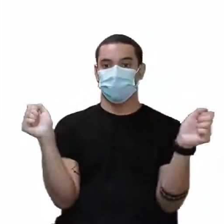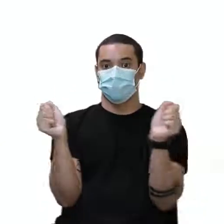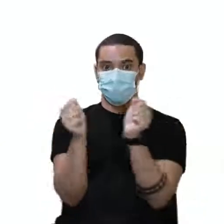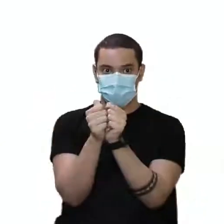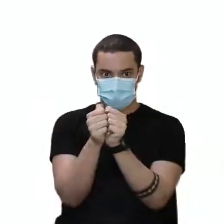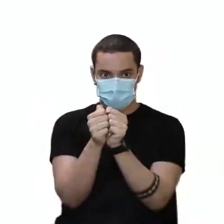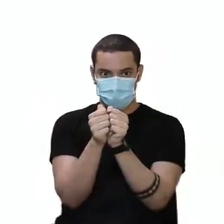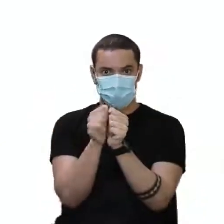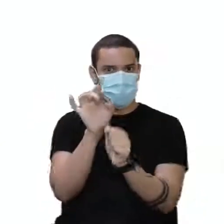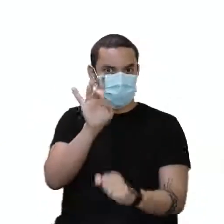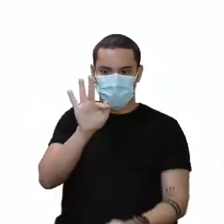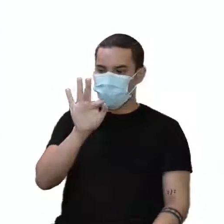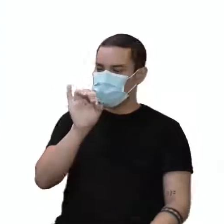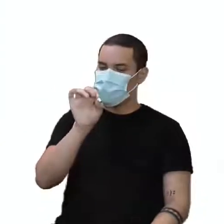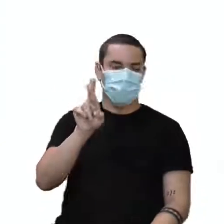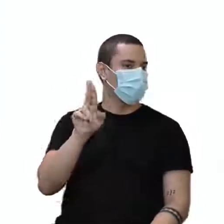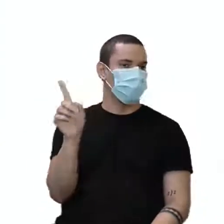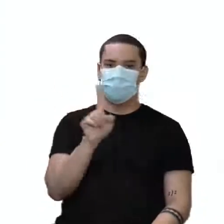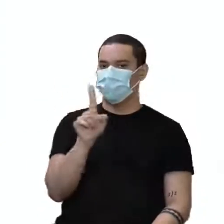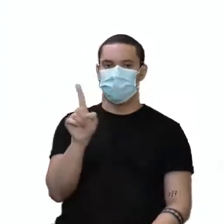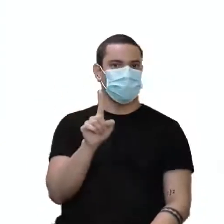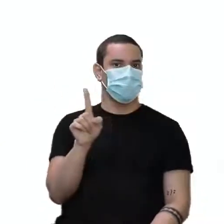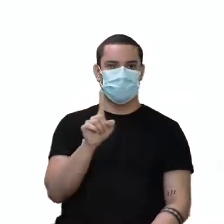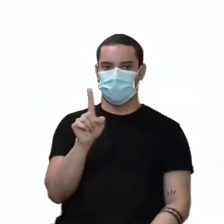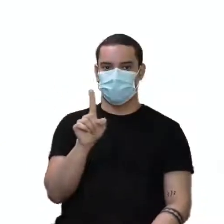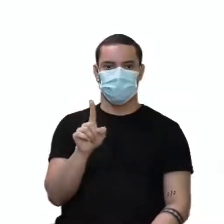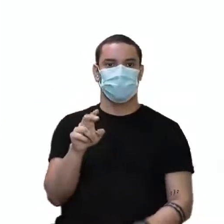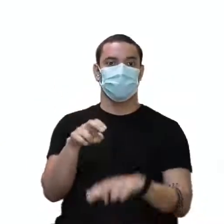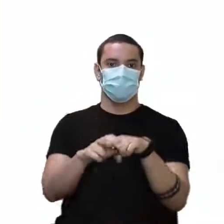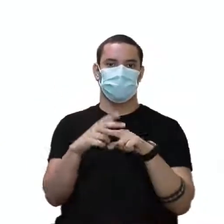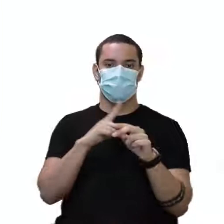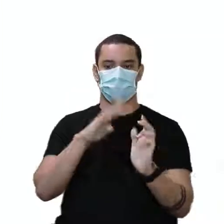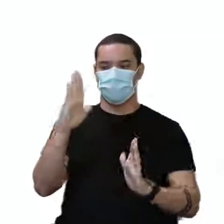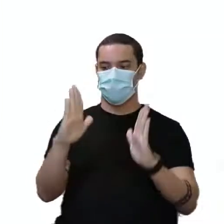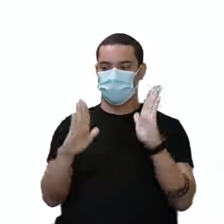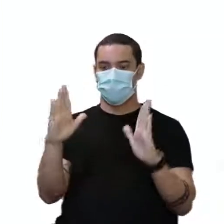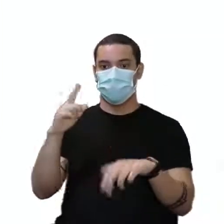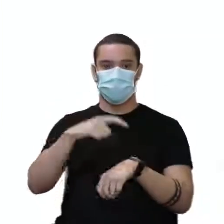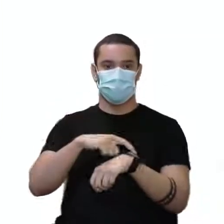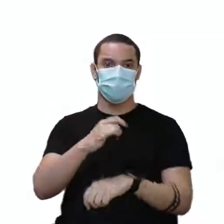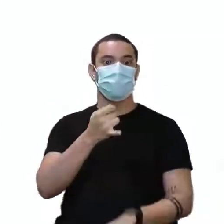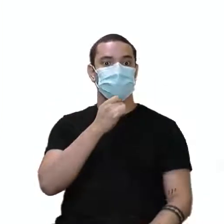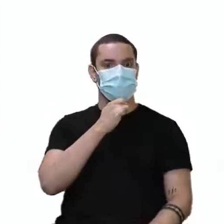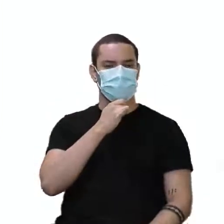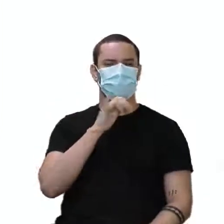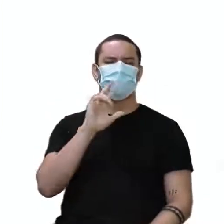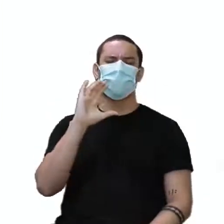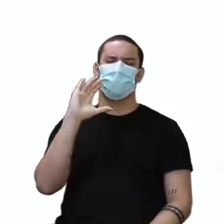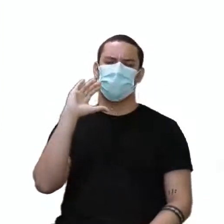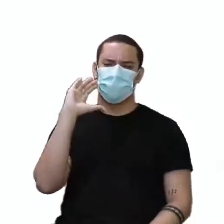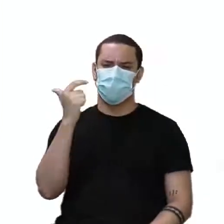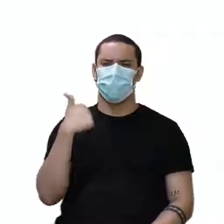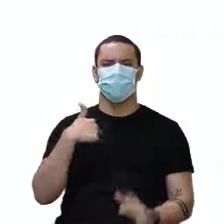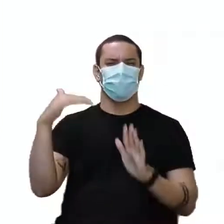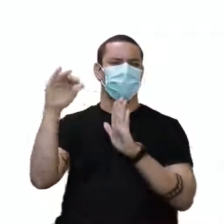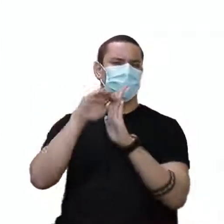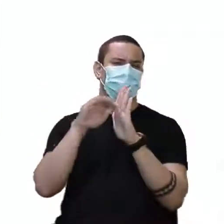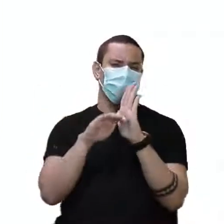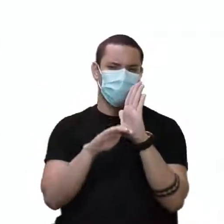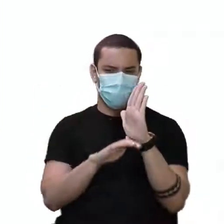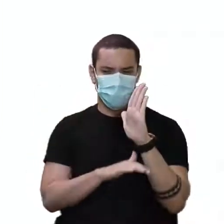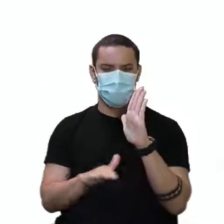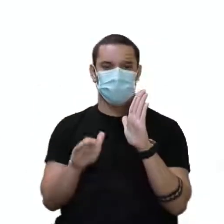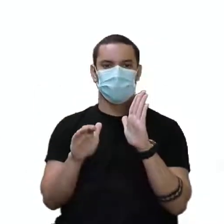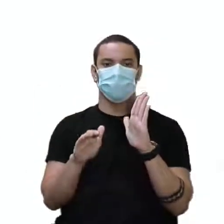não vai usar só for na frase. Então, você tem esses períodos de tempo aqui como exemplos. Lógico que tem muito mais que isso. Aí nós